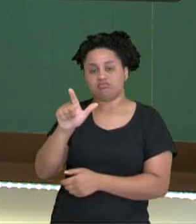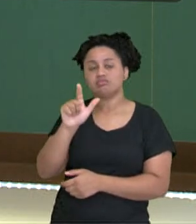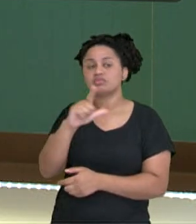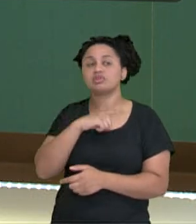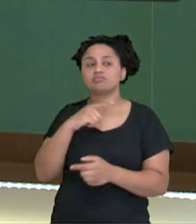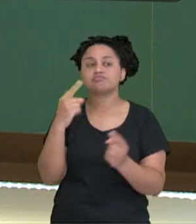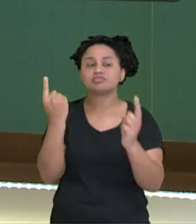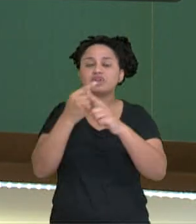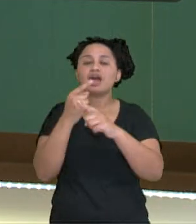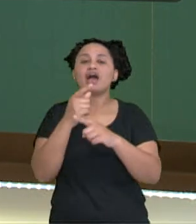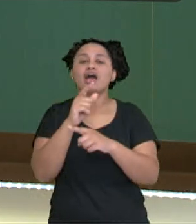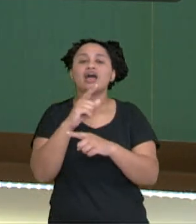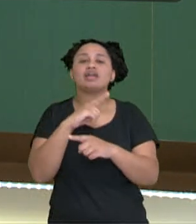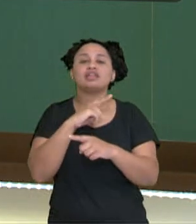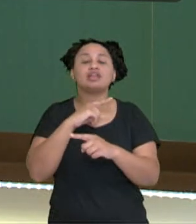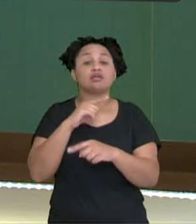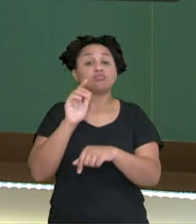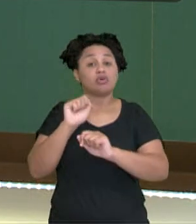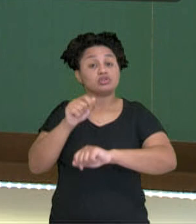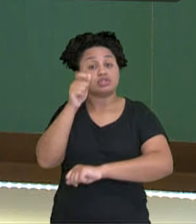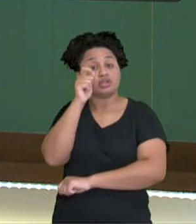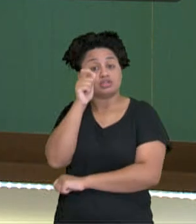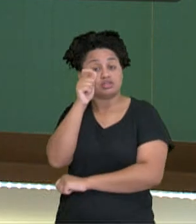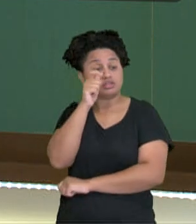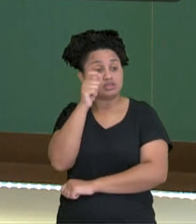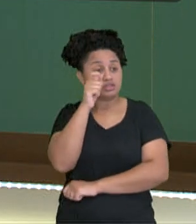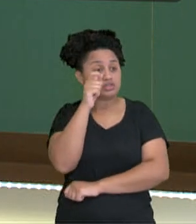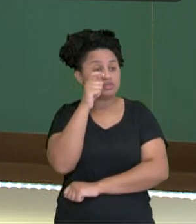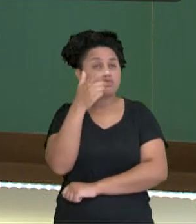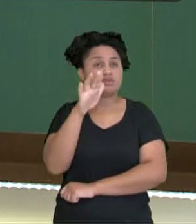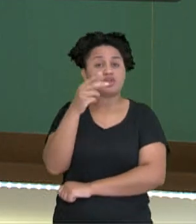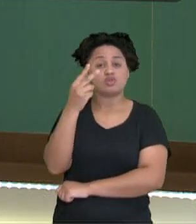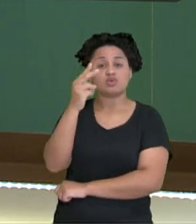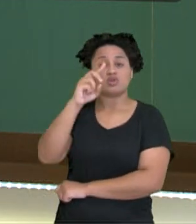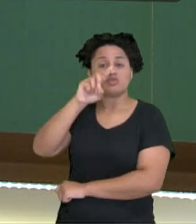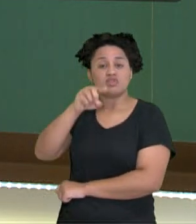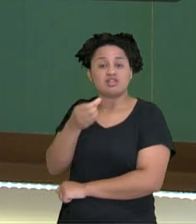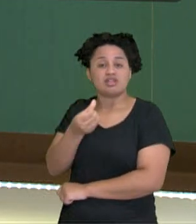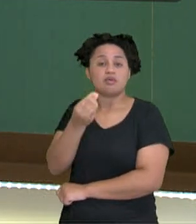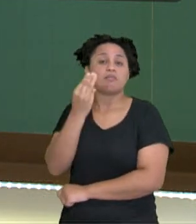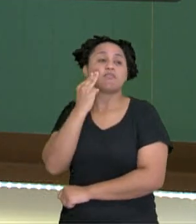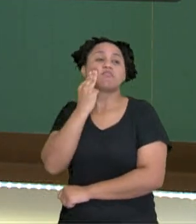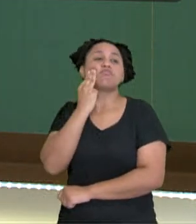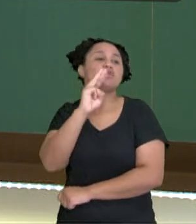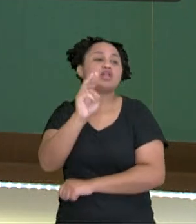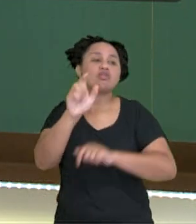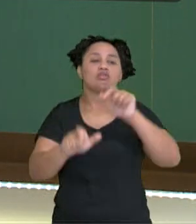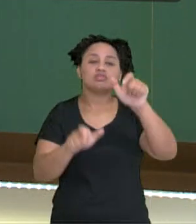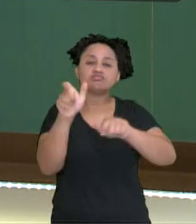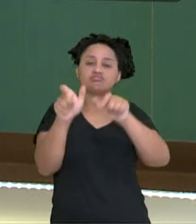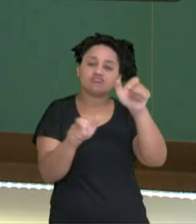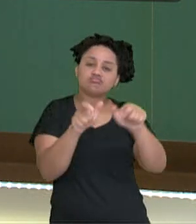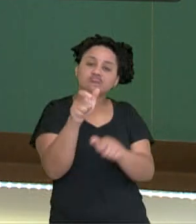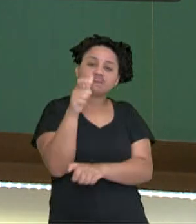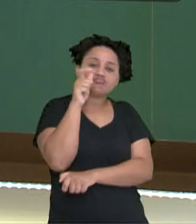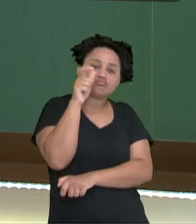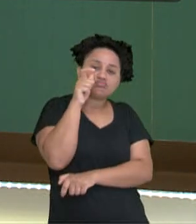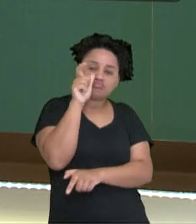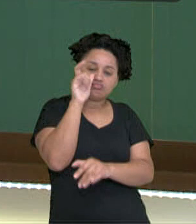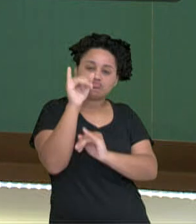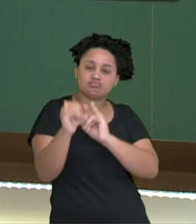foi acompanhada em tempo real por 2,6 milhões de